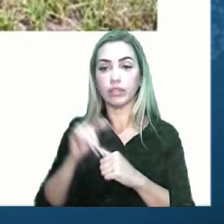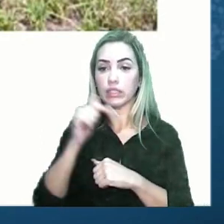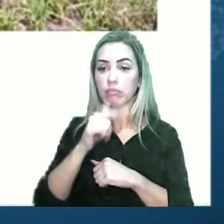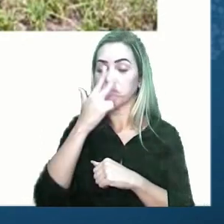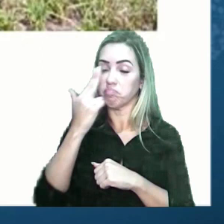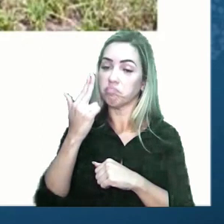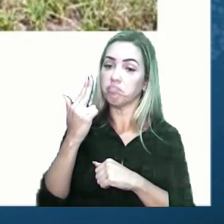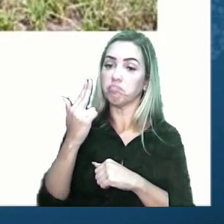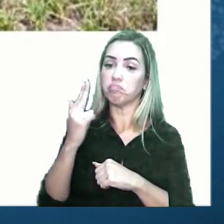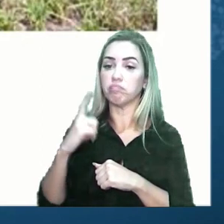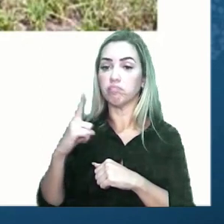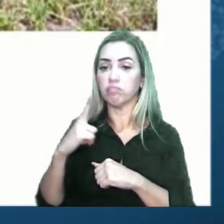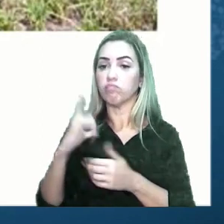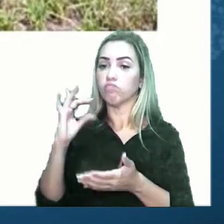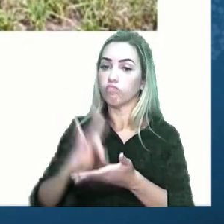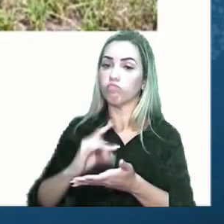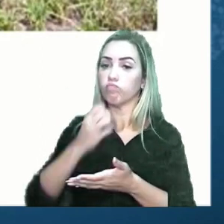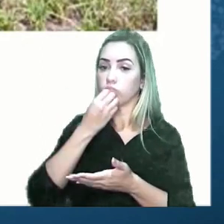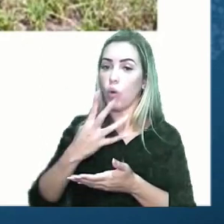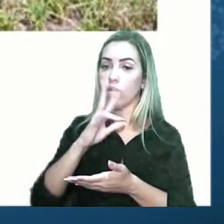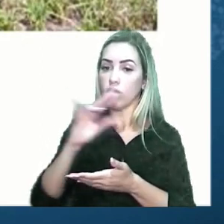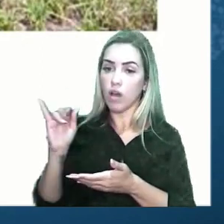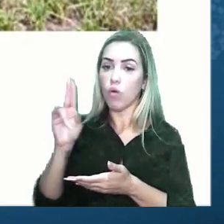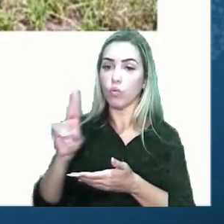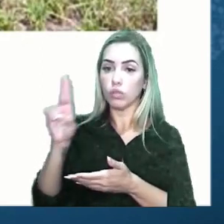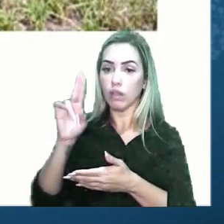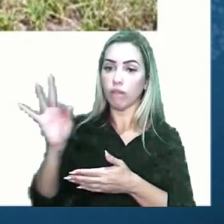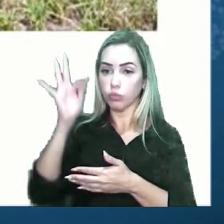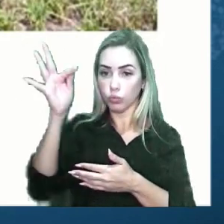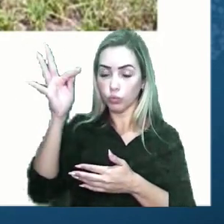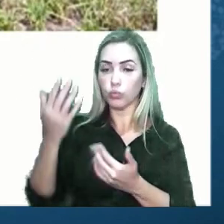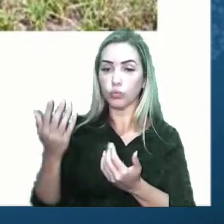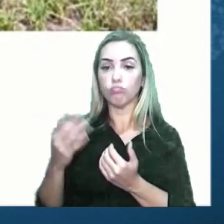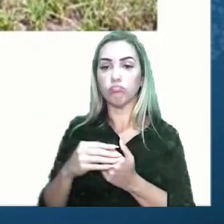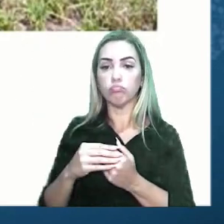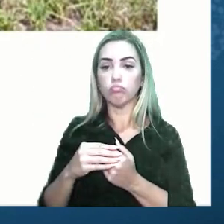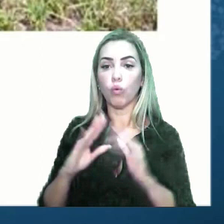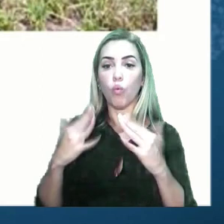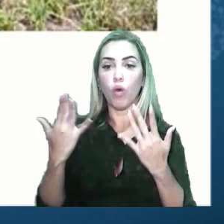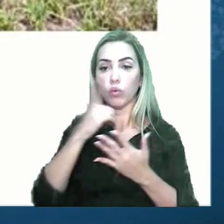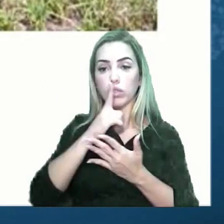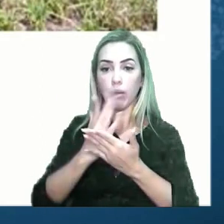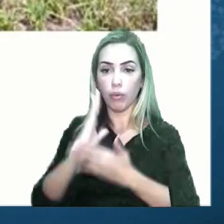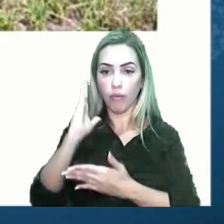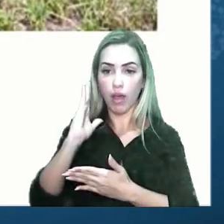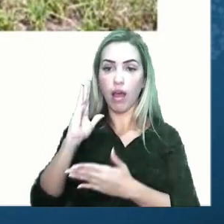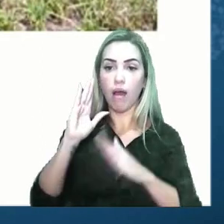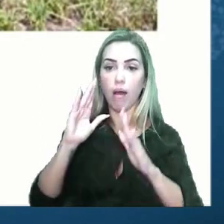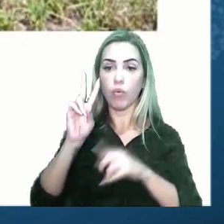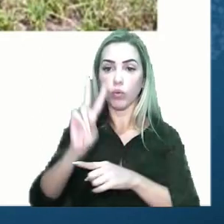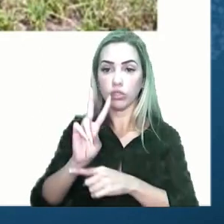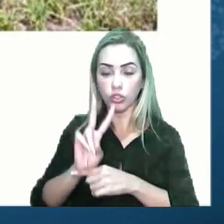parece ser eficaz e vai ser usada no futuro, quando for aprovada, para